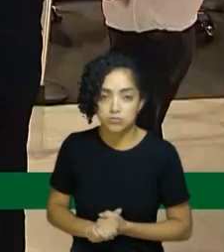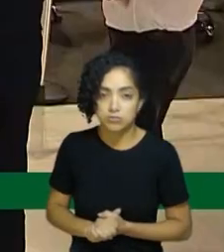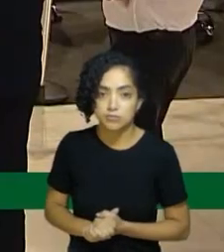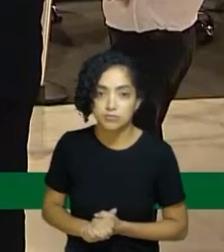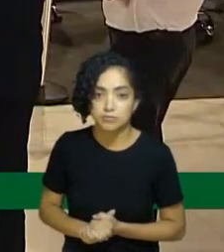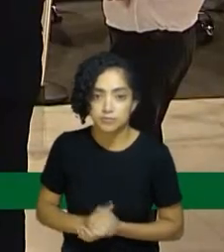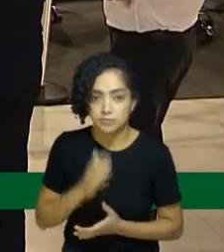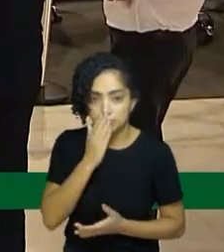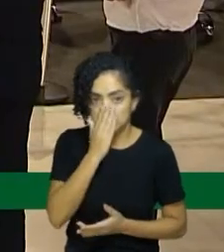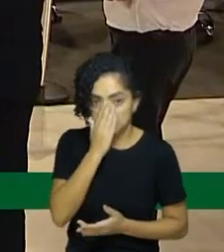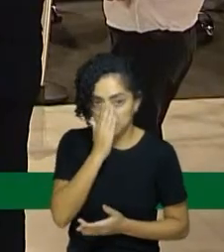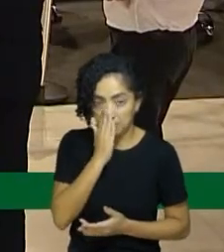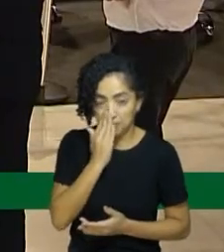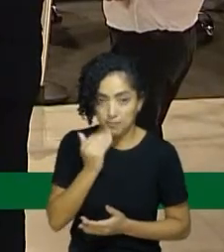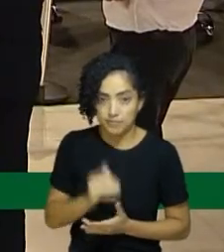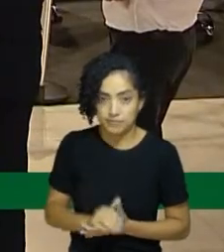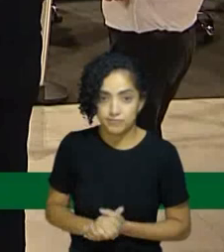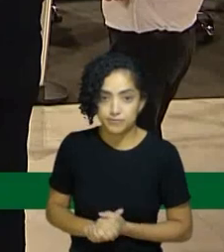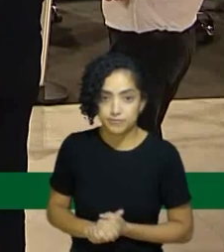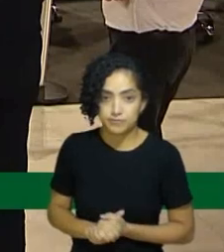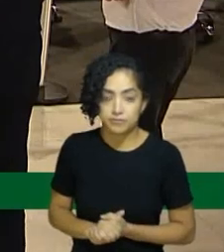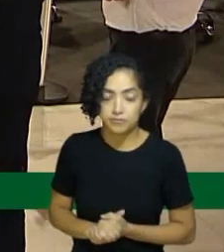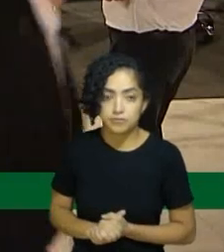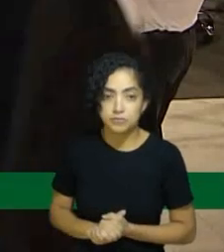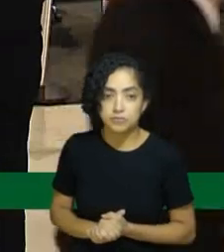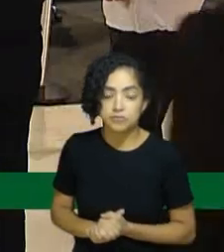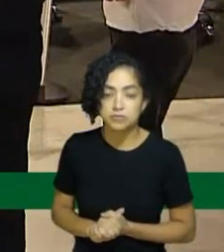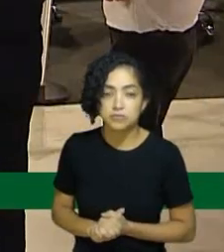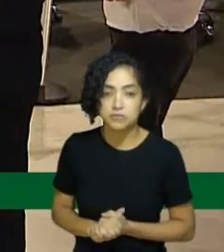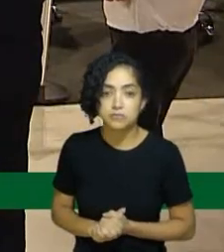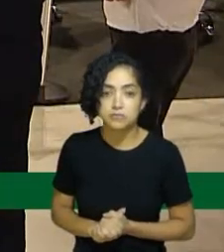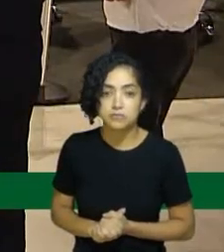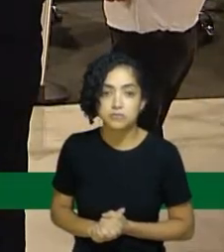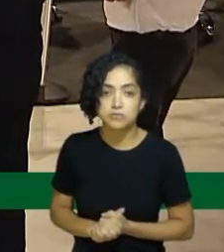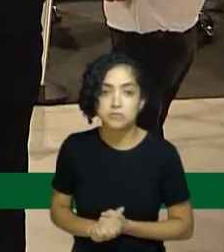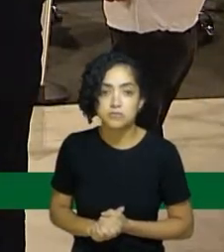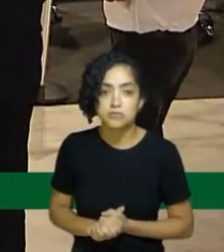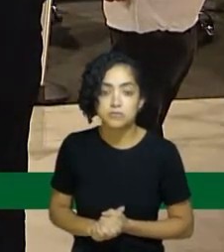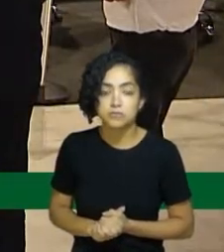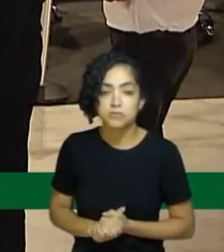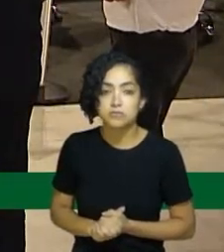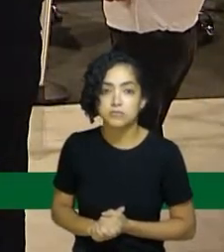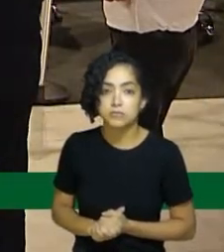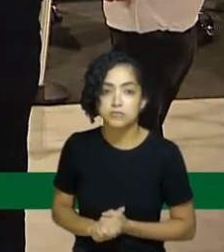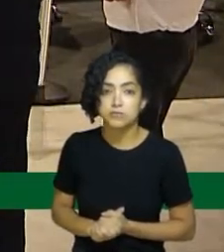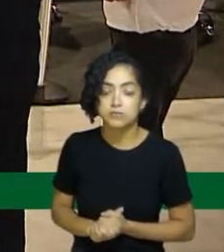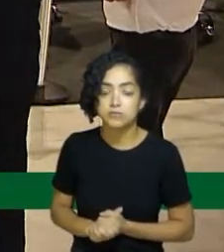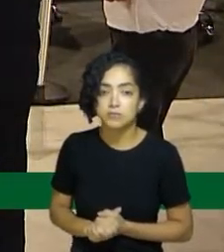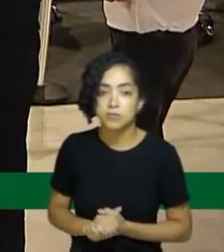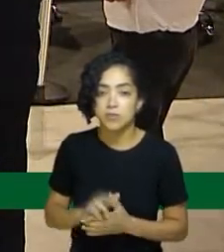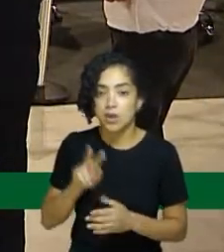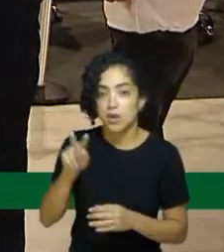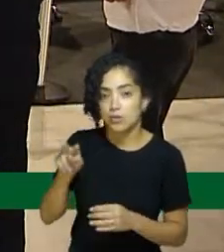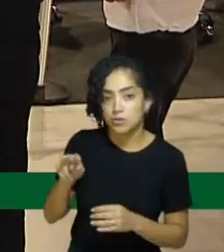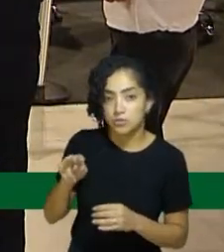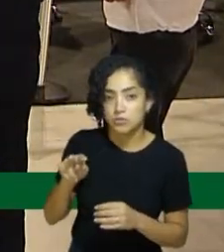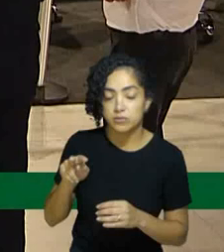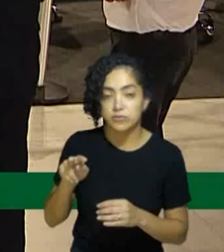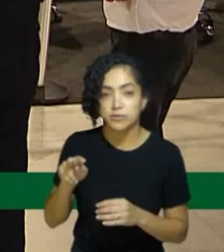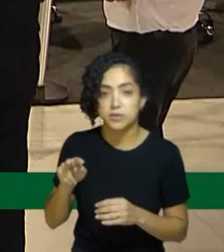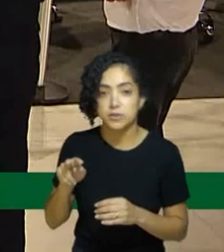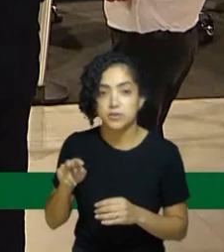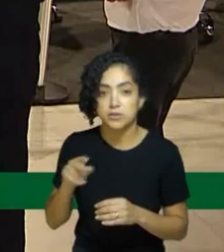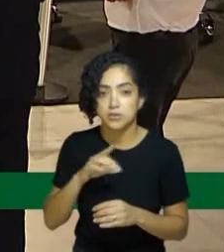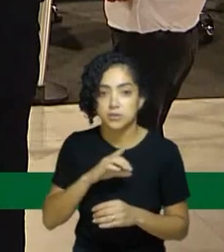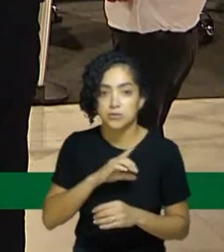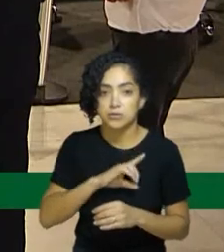gafe agora a pouco esqueci de citar Deputado delegado egid que eu só tava olhando para cá não vi o senhor aqui então Deputado delegado